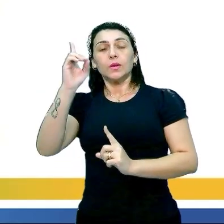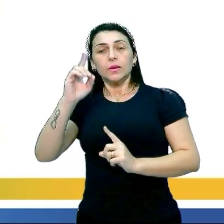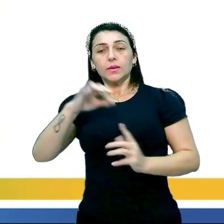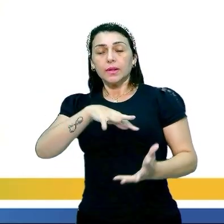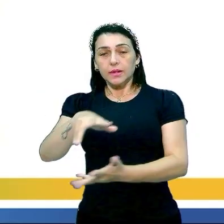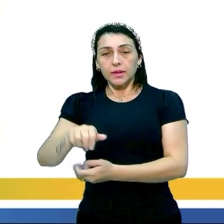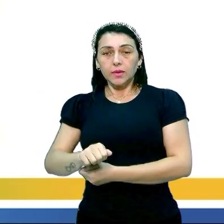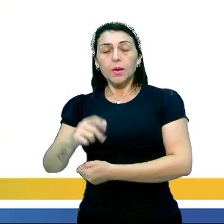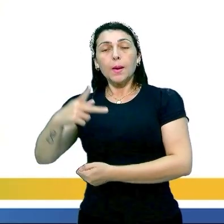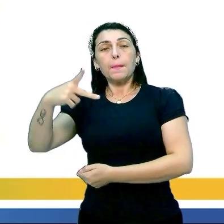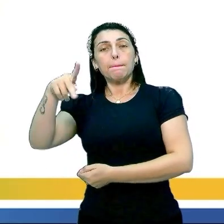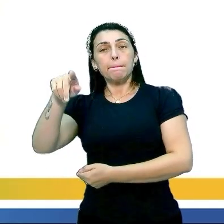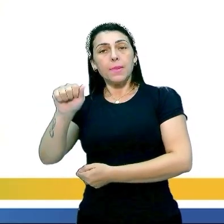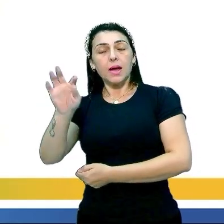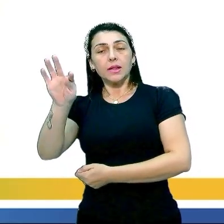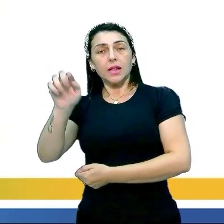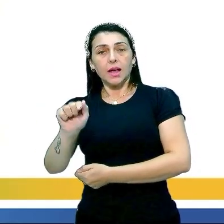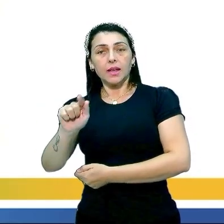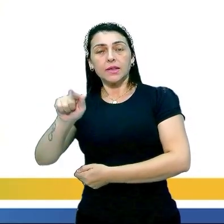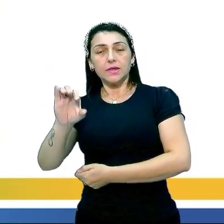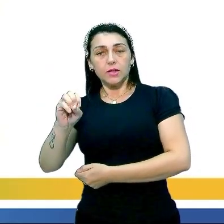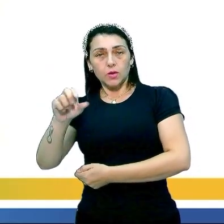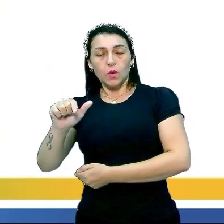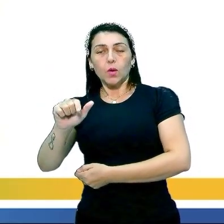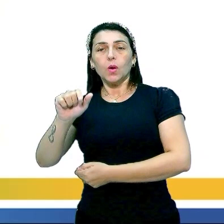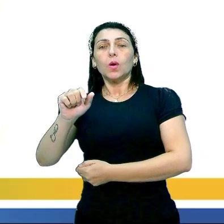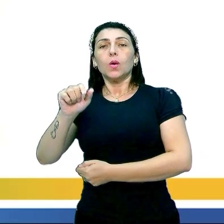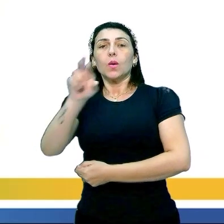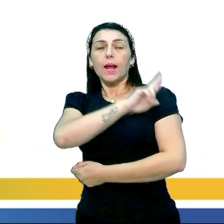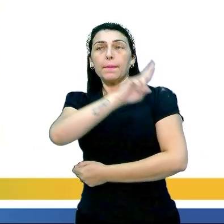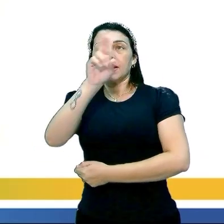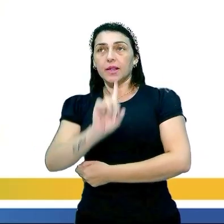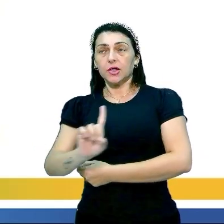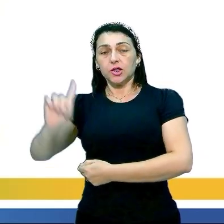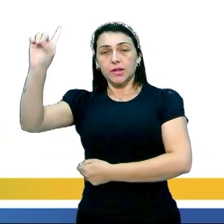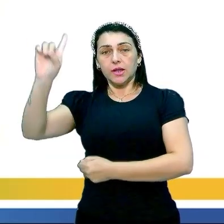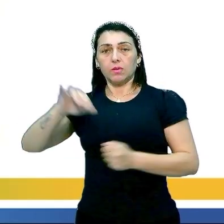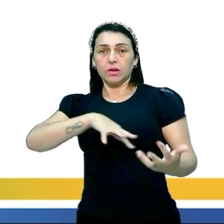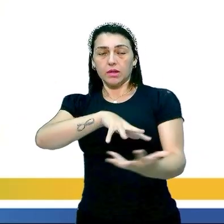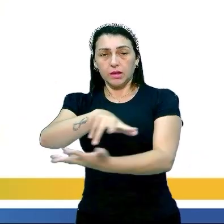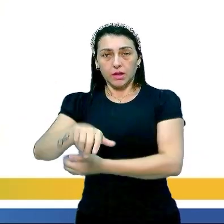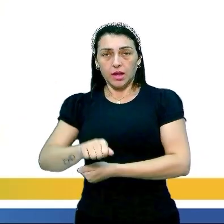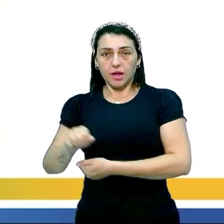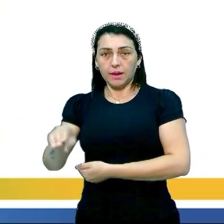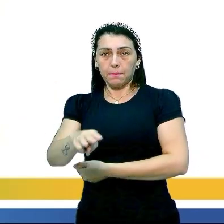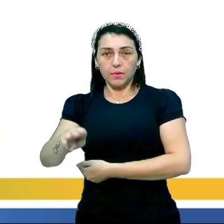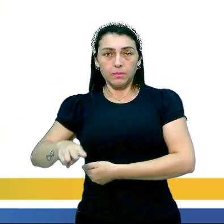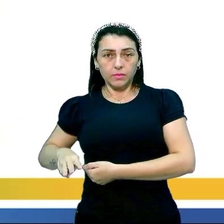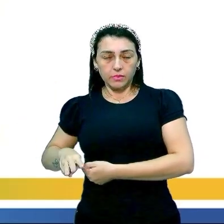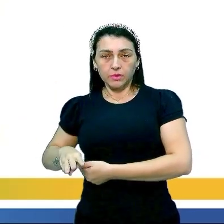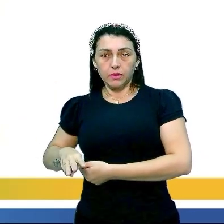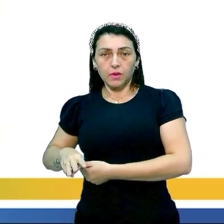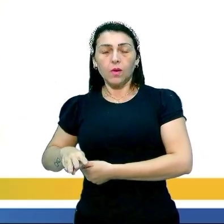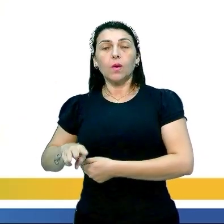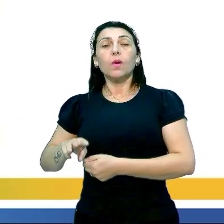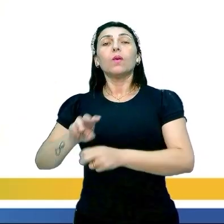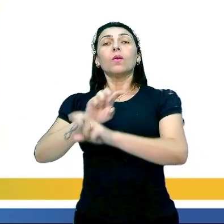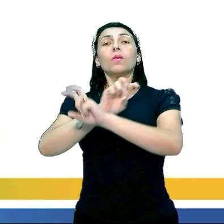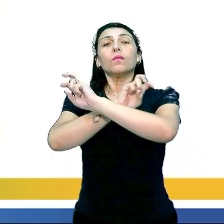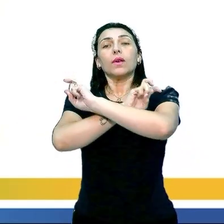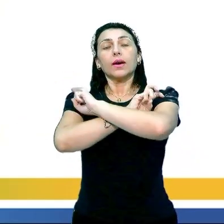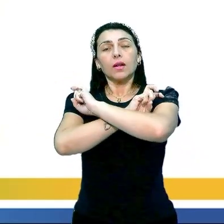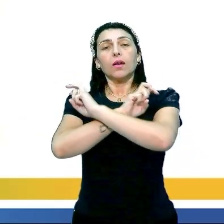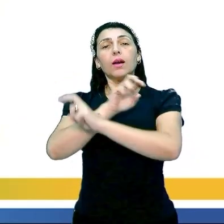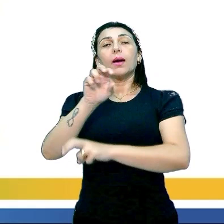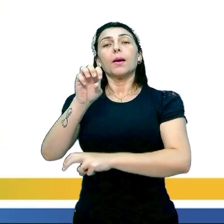Mesopotâmia o patesi ou Lugal era representante de Deus na terra. Agora, o que acontecia? Eles, o faraó e o patesi,